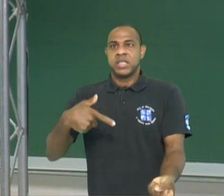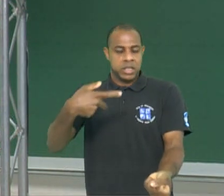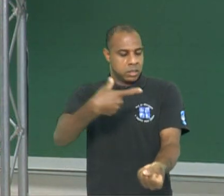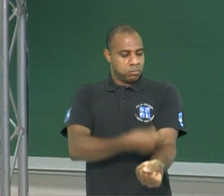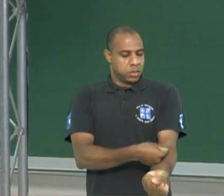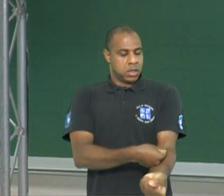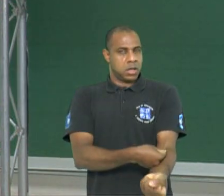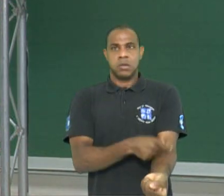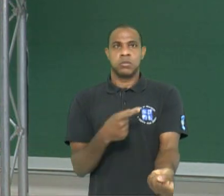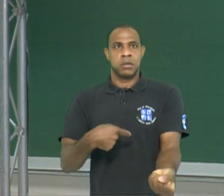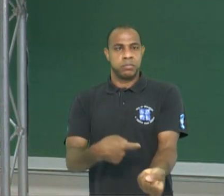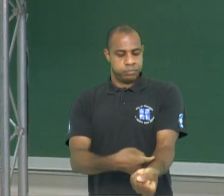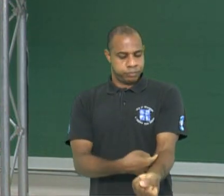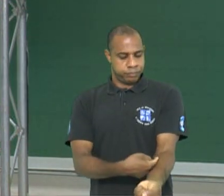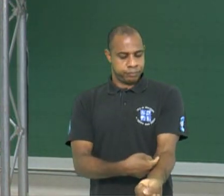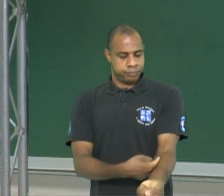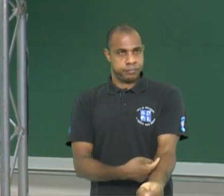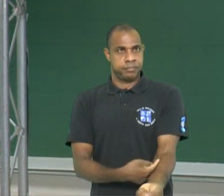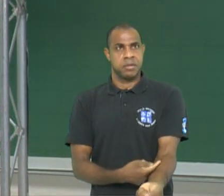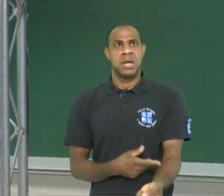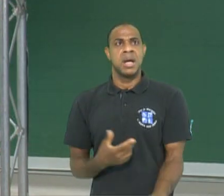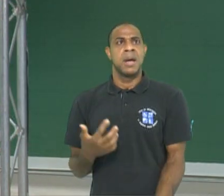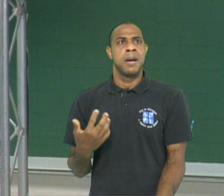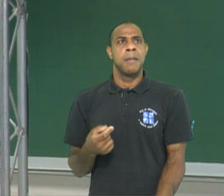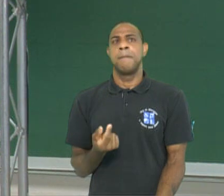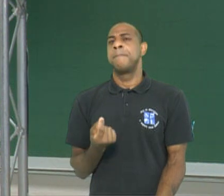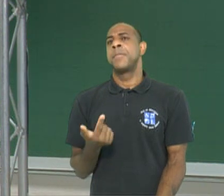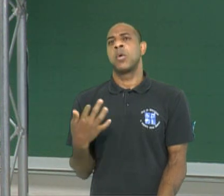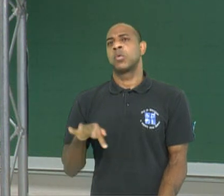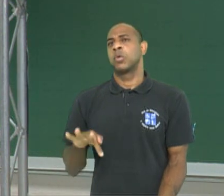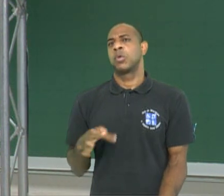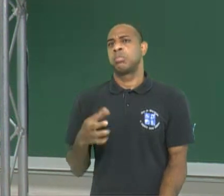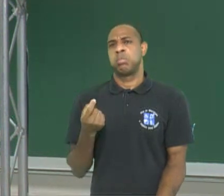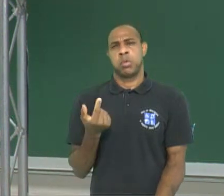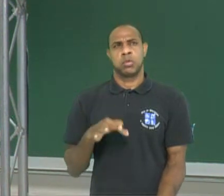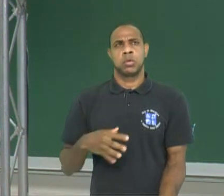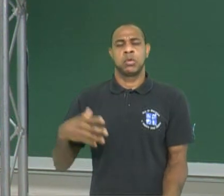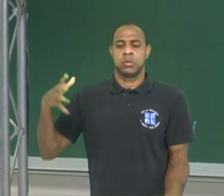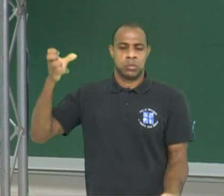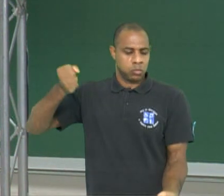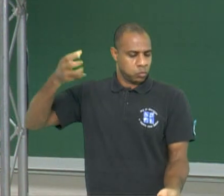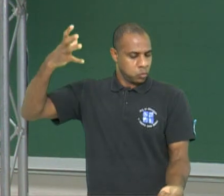processo assim, vamos supor, menos doloroso, porém demora um pouquinho mais.